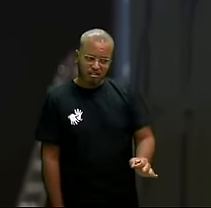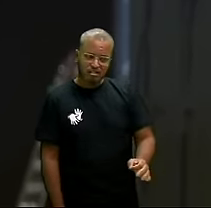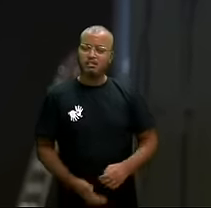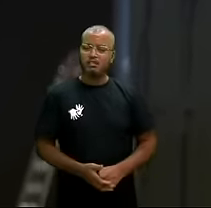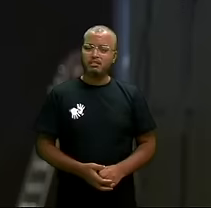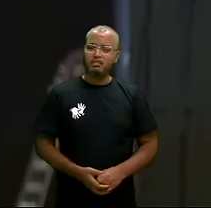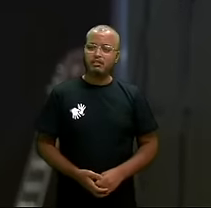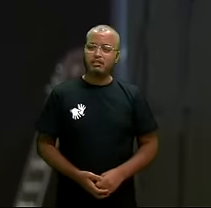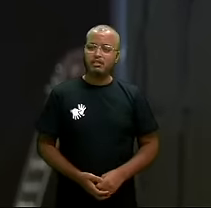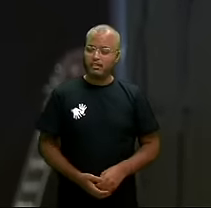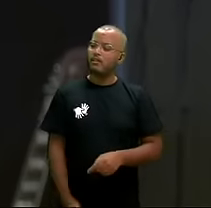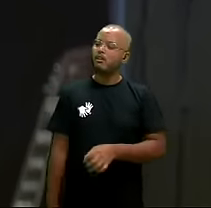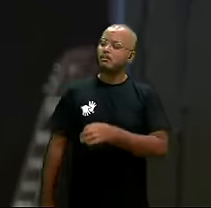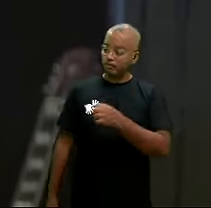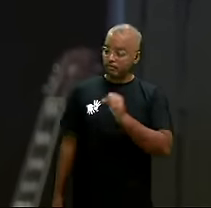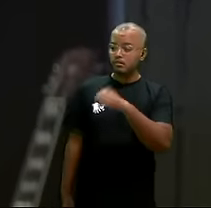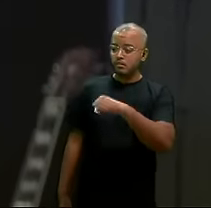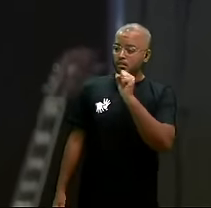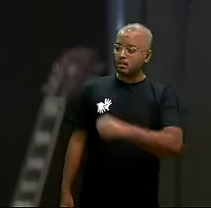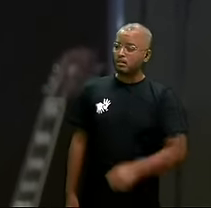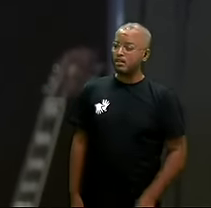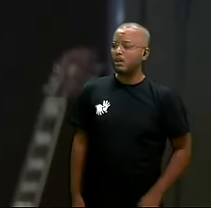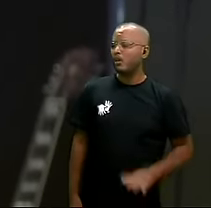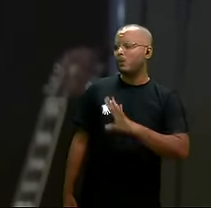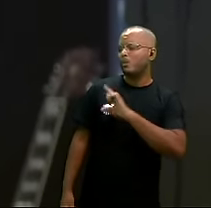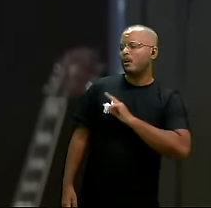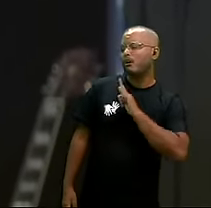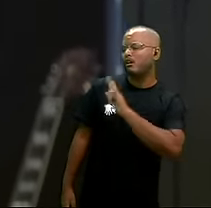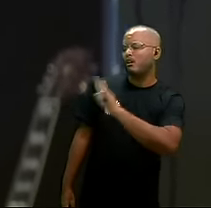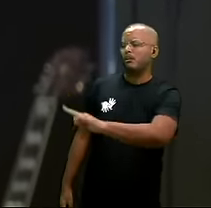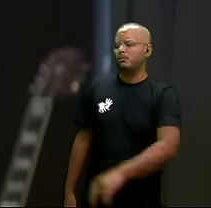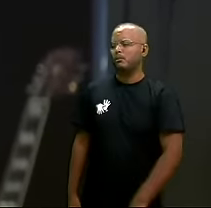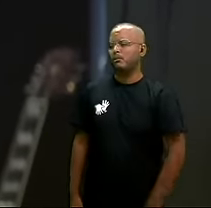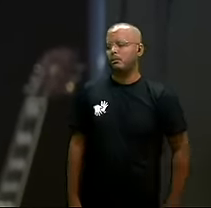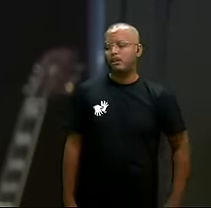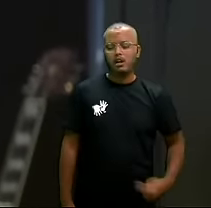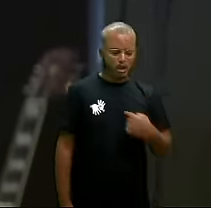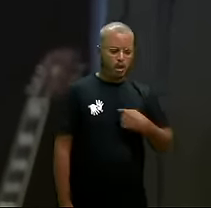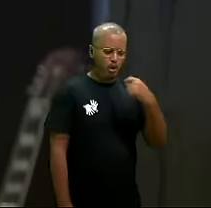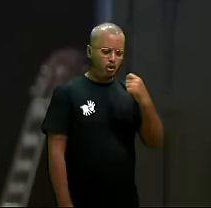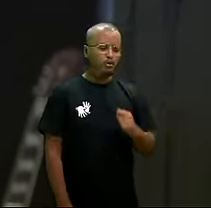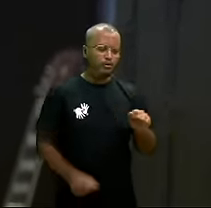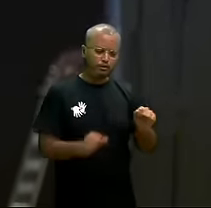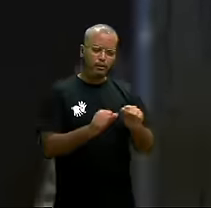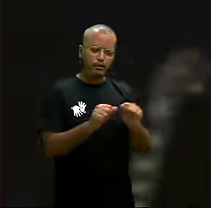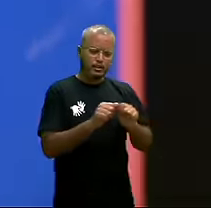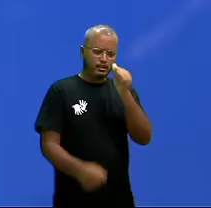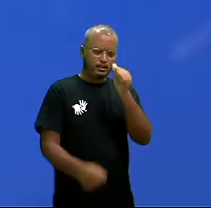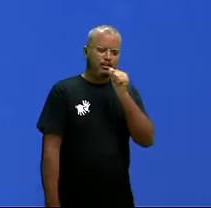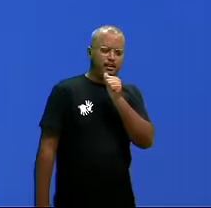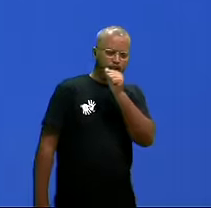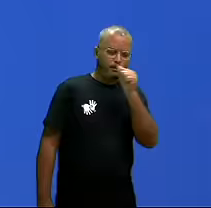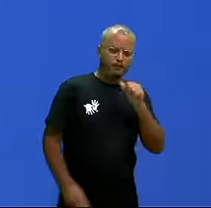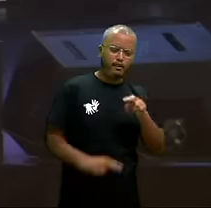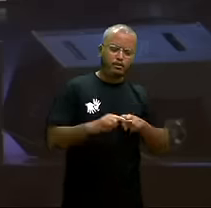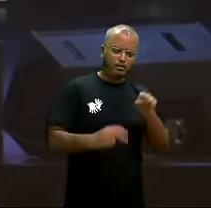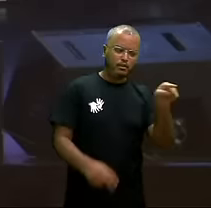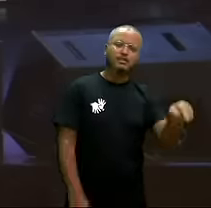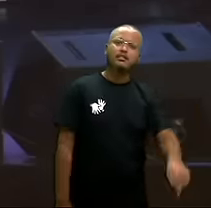Ela, lógico, eu não abro mão de você por nada. Eu falei, eu vou fazer esse sacrifício por você.